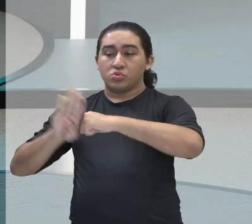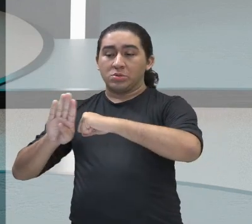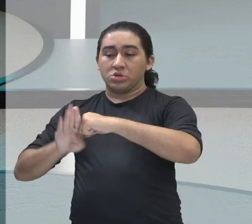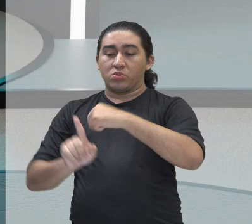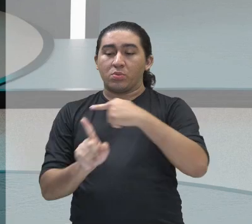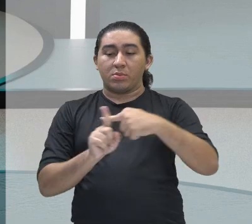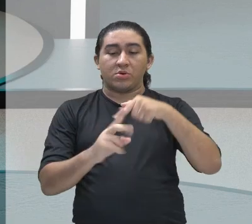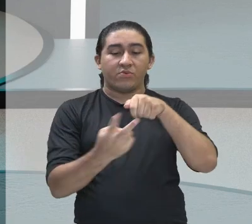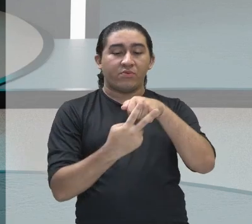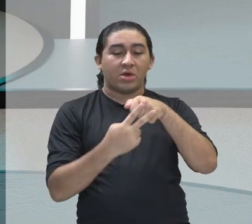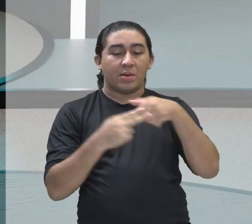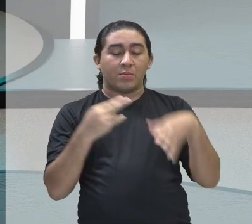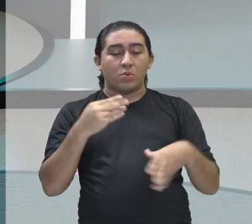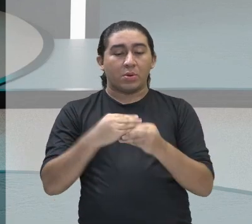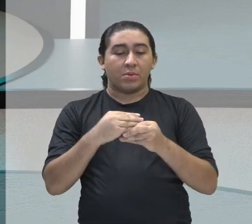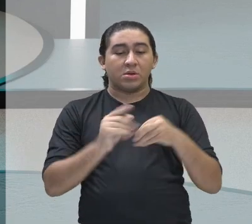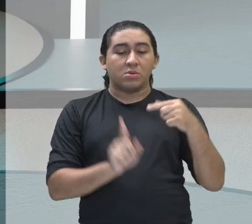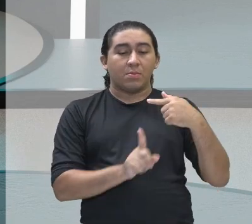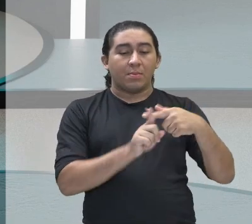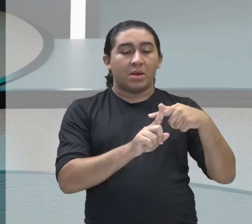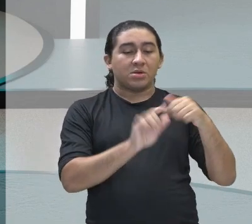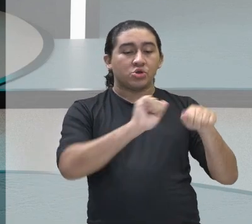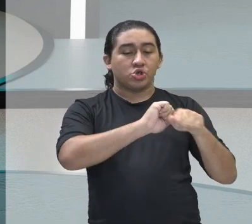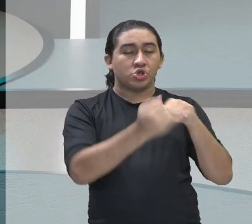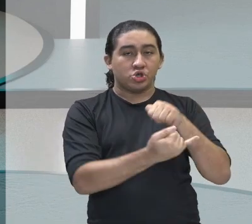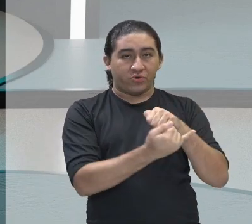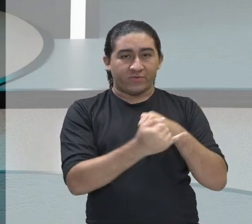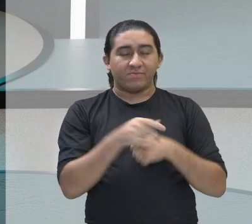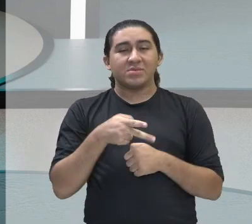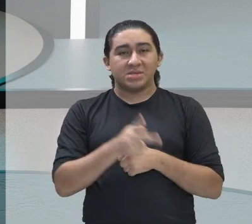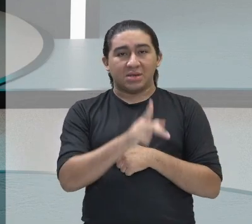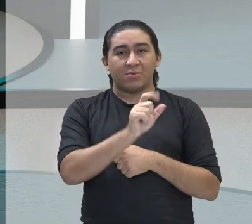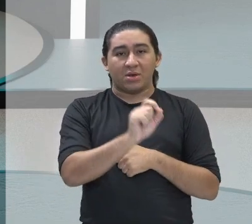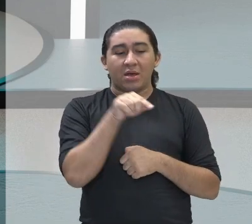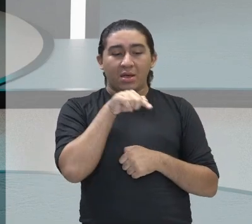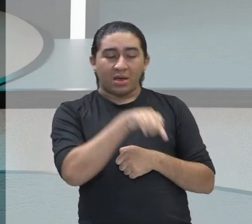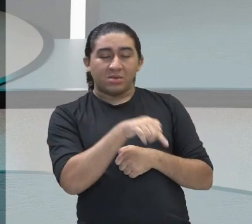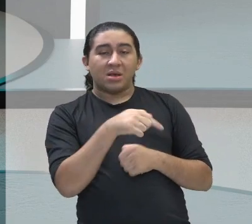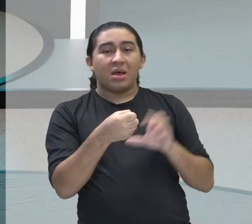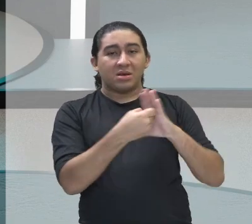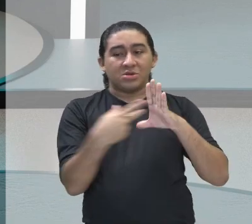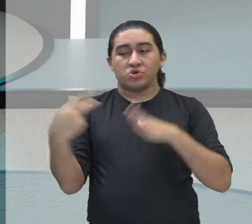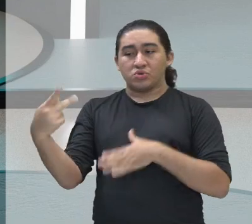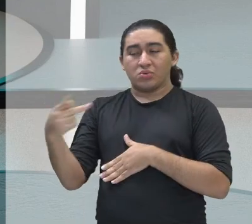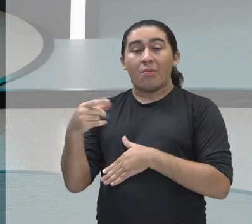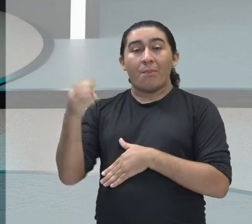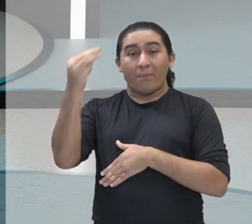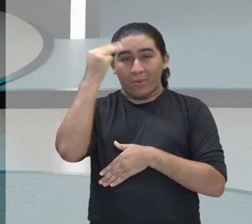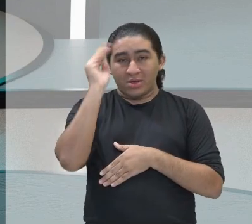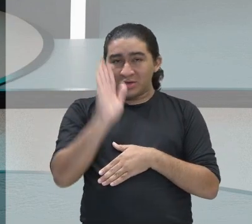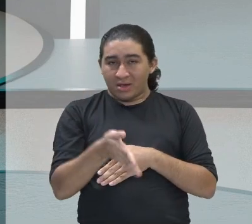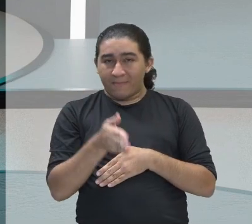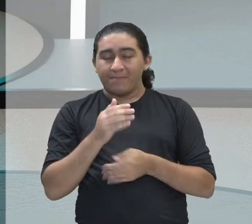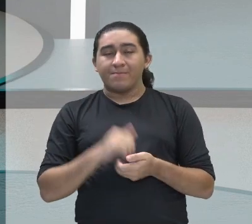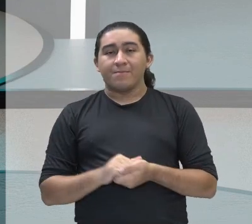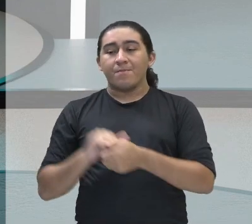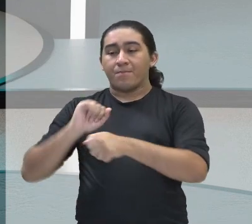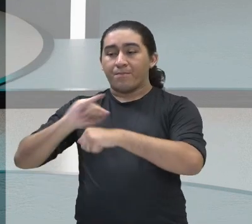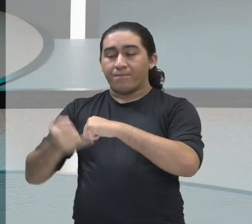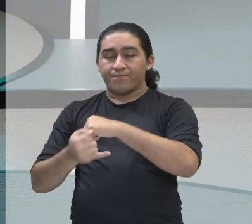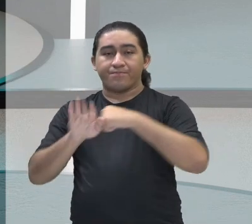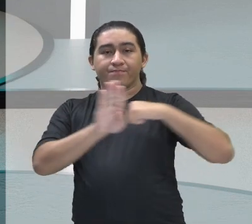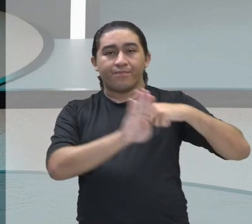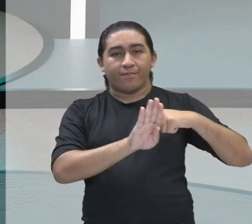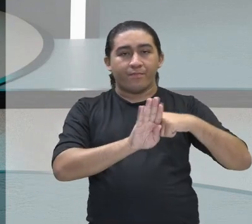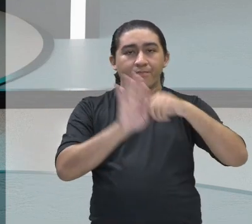de ligação e o adjetivo, que é sempre a qualidade, tá bom? Memorizaram isso? Adjetivo, substantivo,